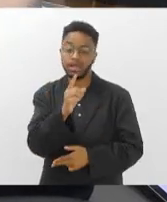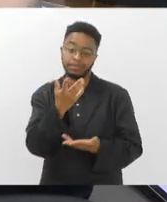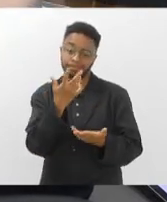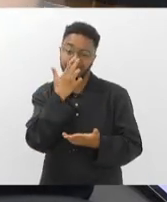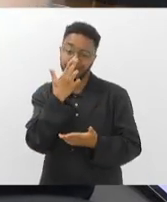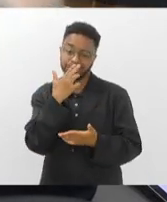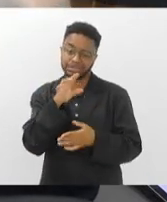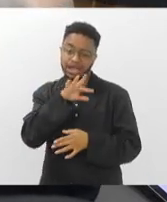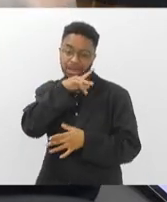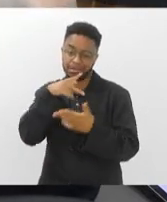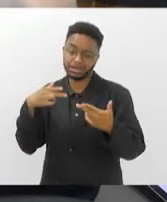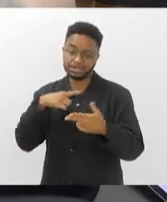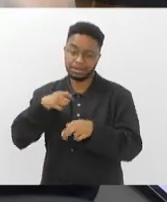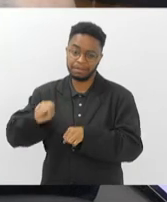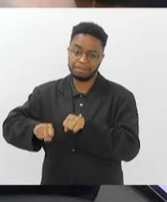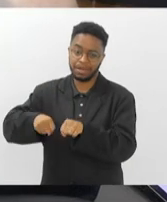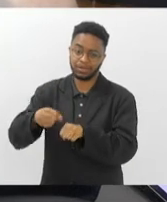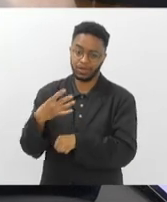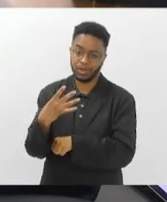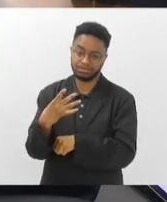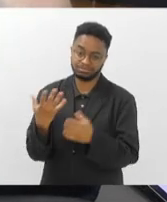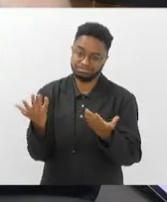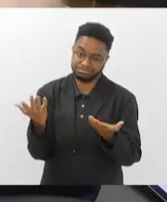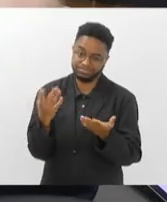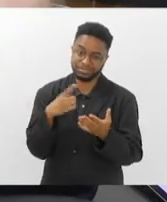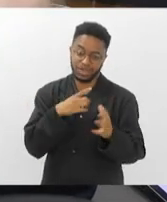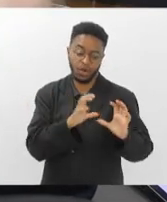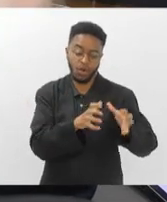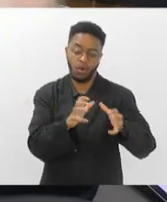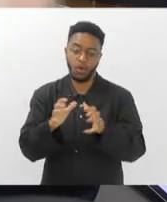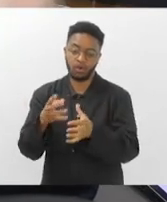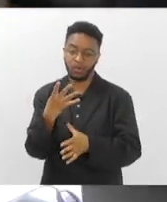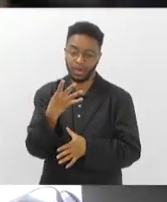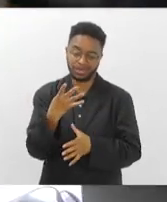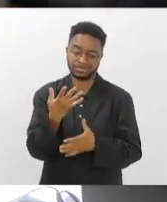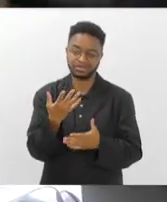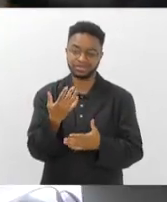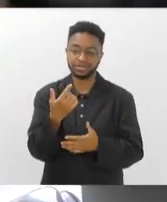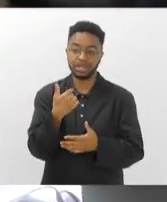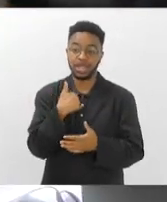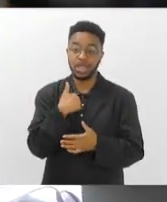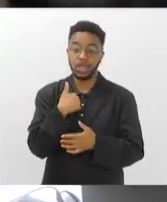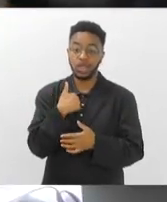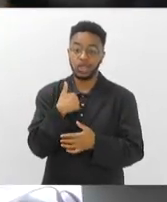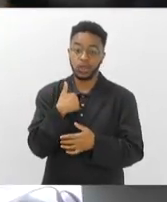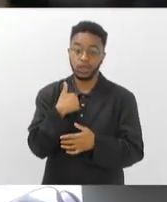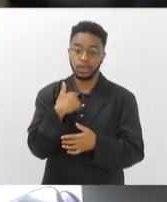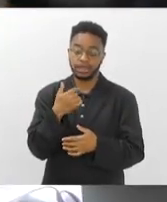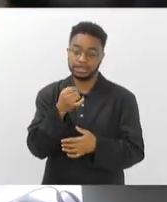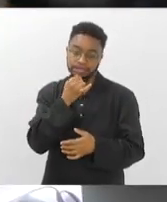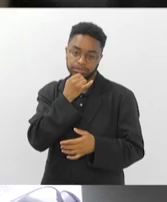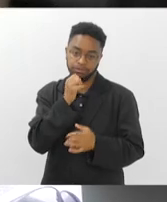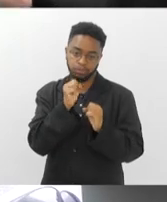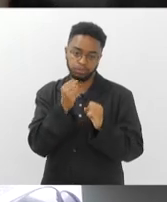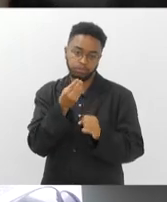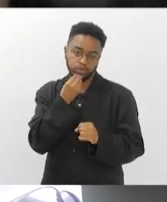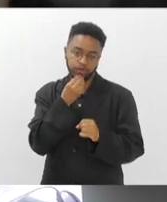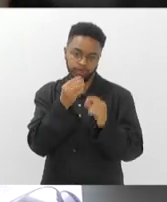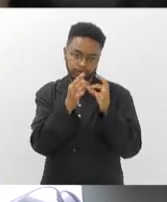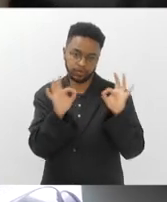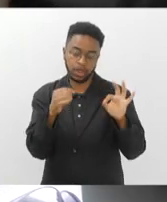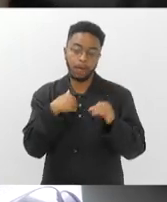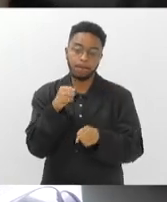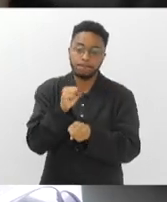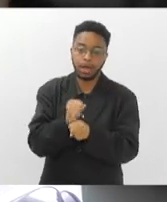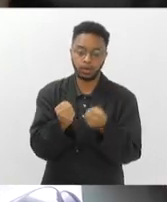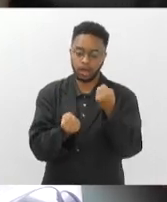patas, então eu freio para eles. Animais de quatro rodas. É que devia ser eu freio para o veículo. Eu devia ser eu freio o veículo